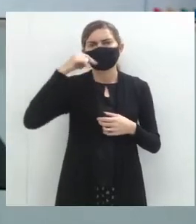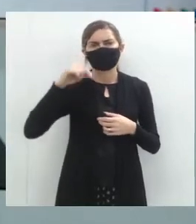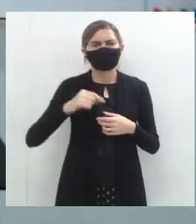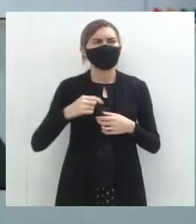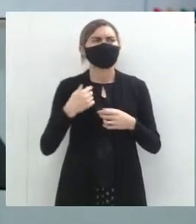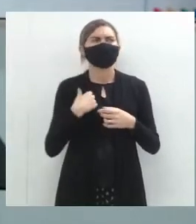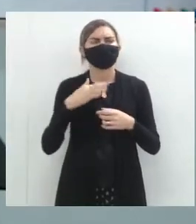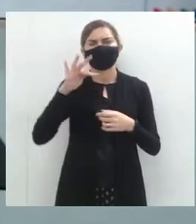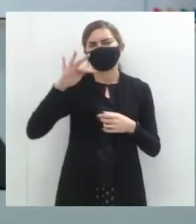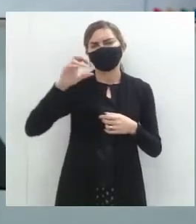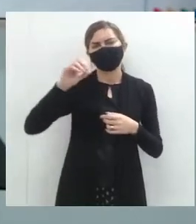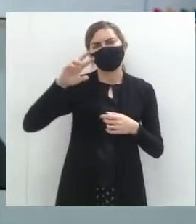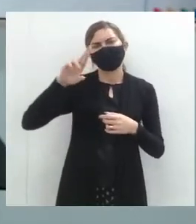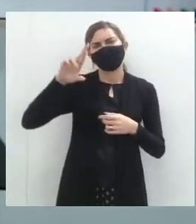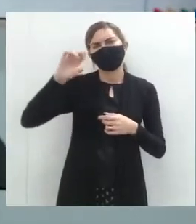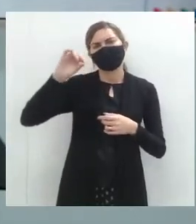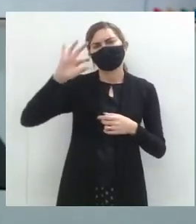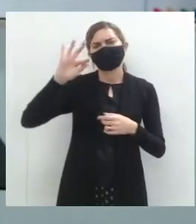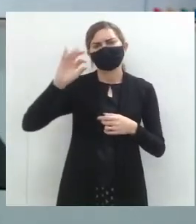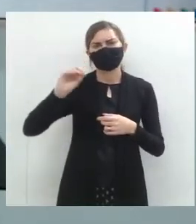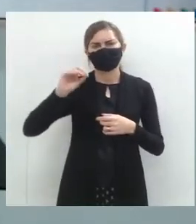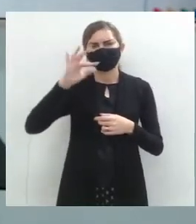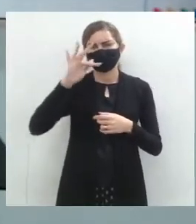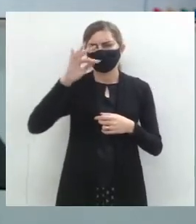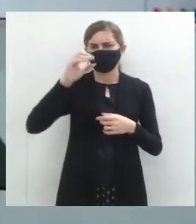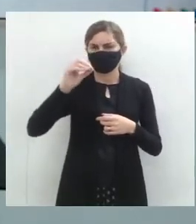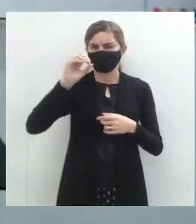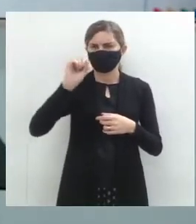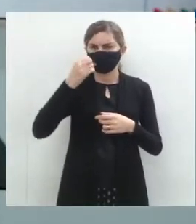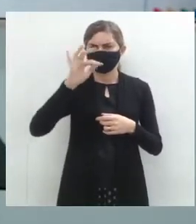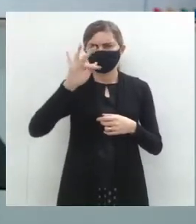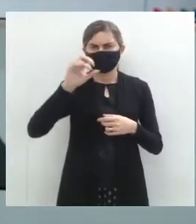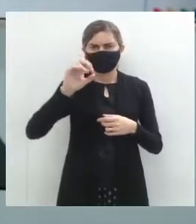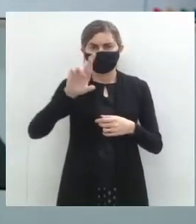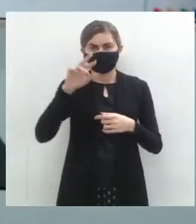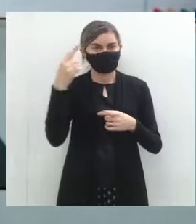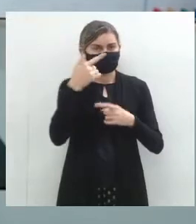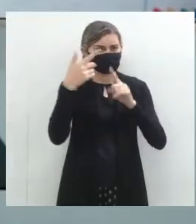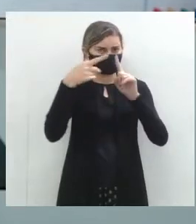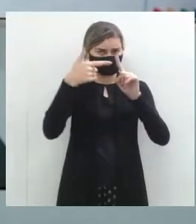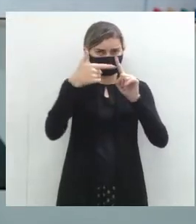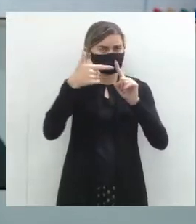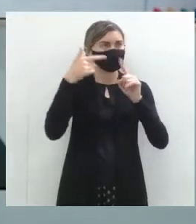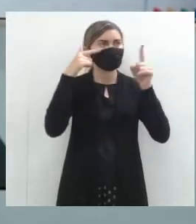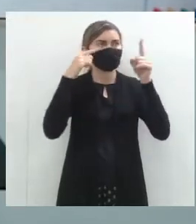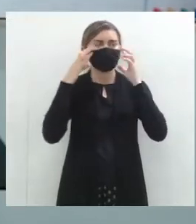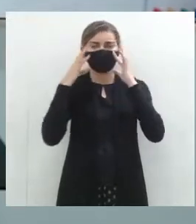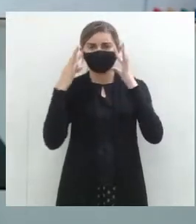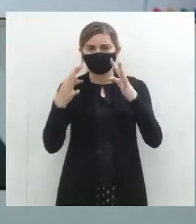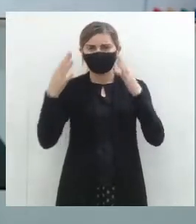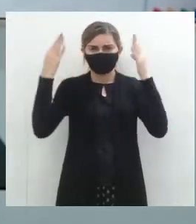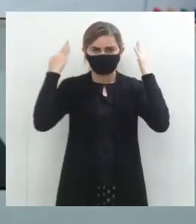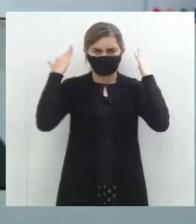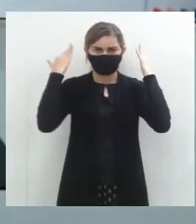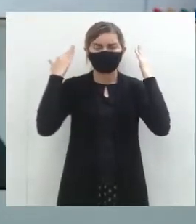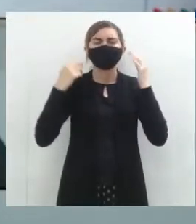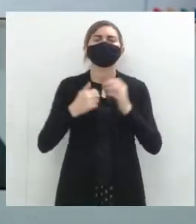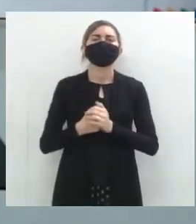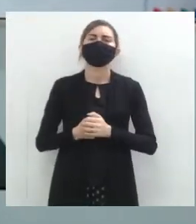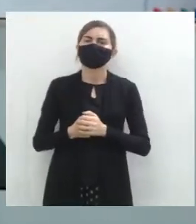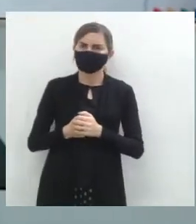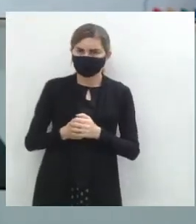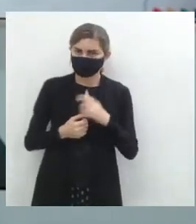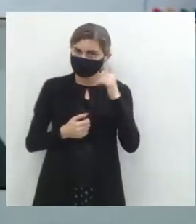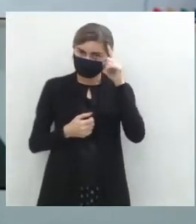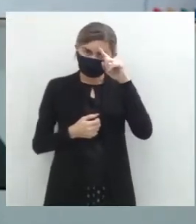de fósforo. O segundo sal que eu preciso que vocês fiquem ligados é exatamente o fósforo.